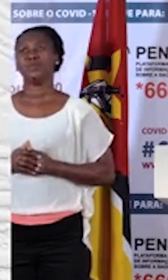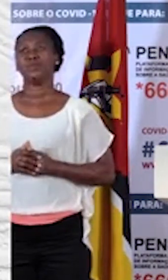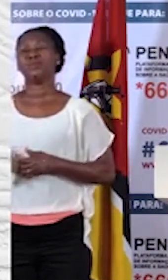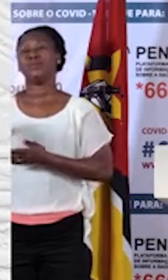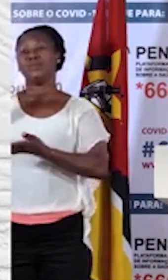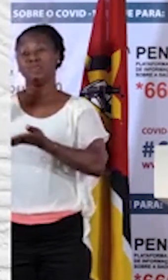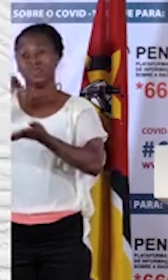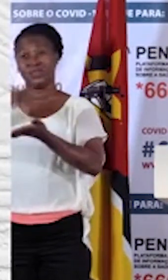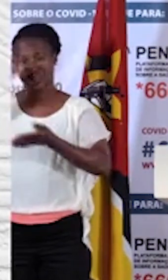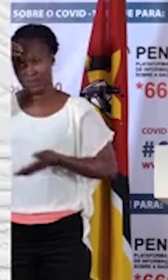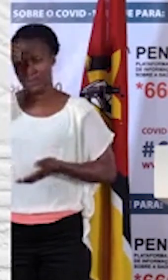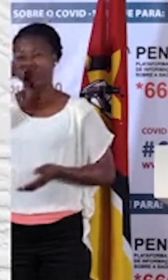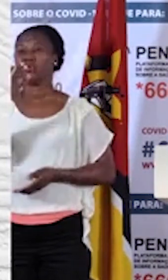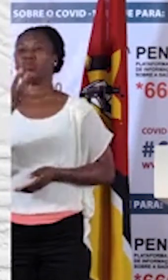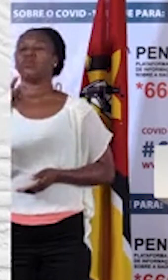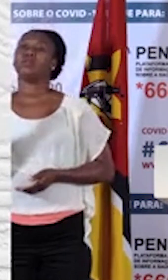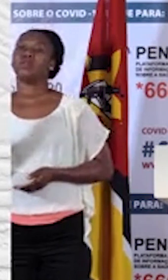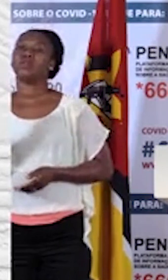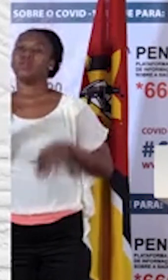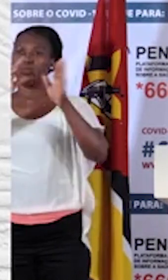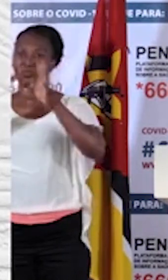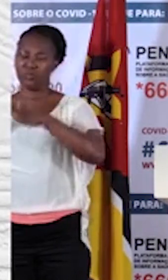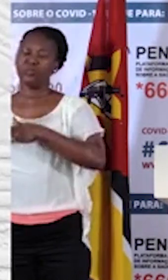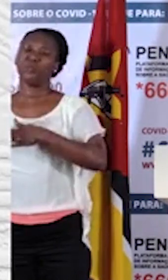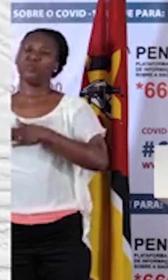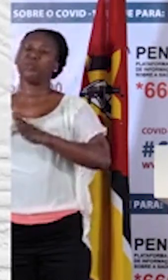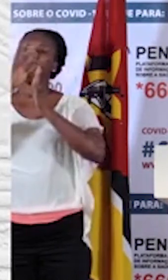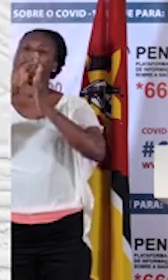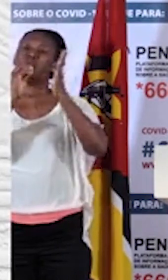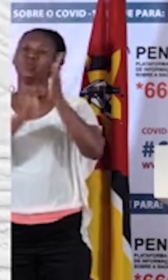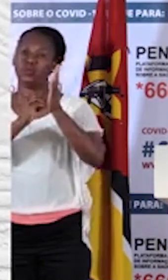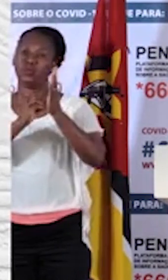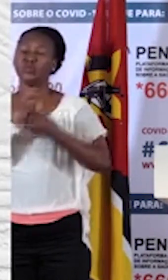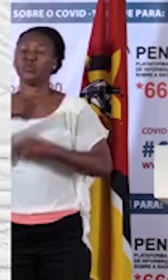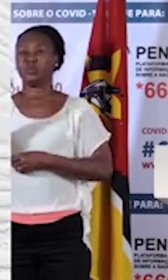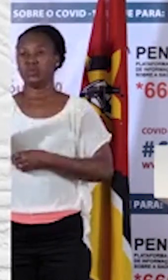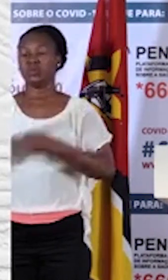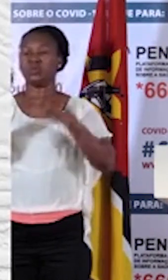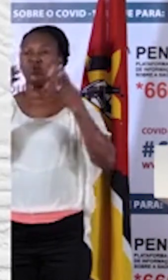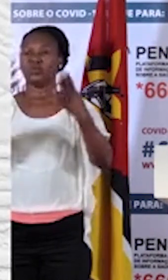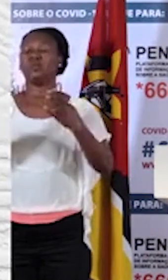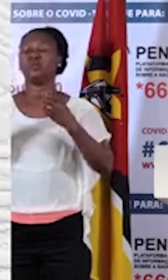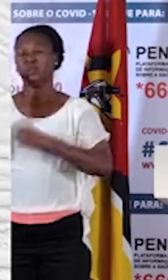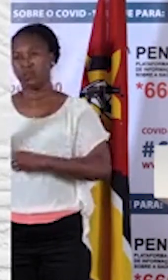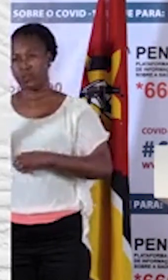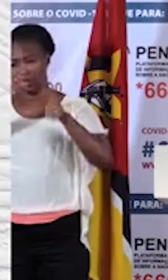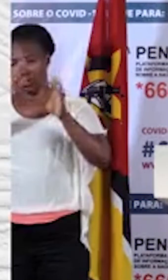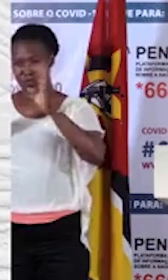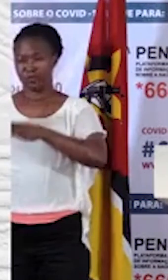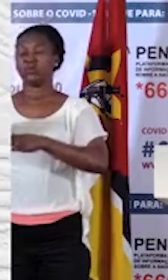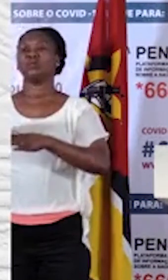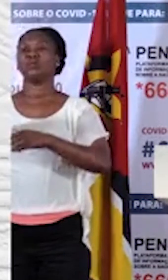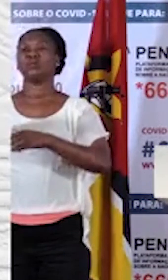Cidade de Maputo, com 41 casos, fazendo um total de 194 casos ativos.